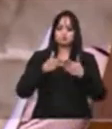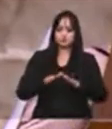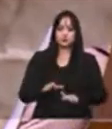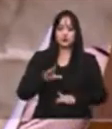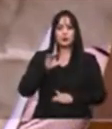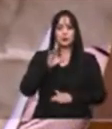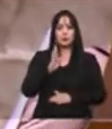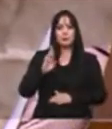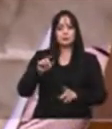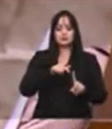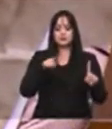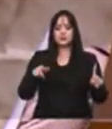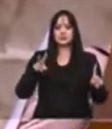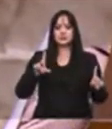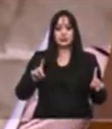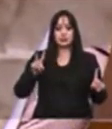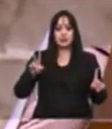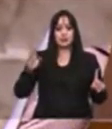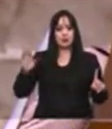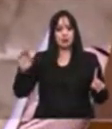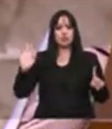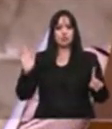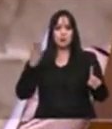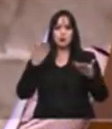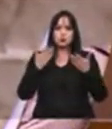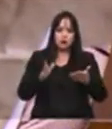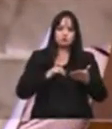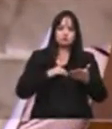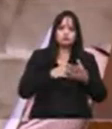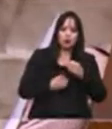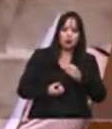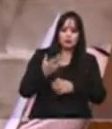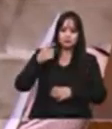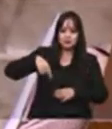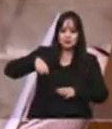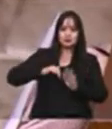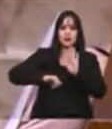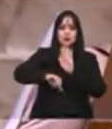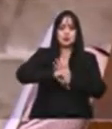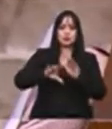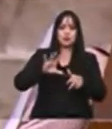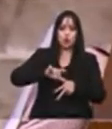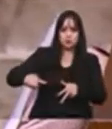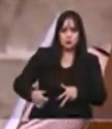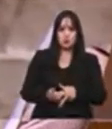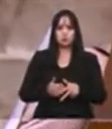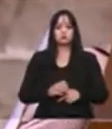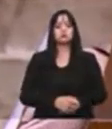e DVBR, restaram devidamente demonstradas a materialidade e a autoria da infração de corrupção